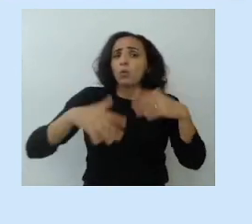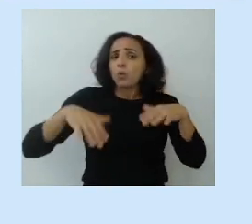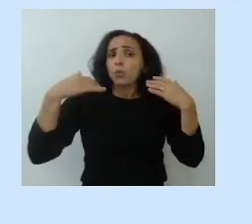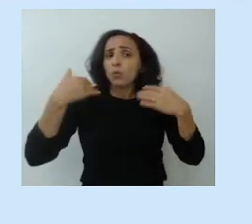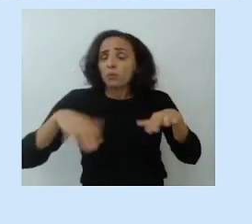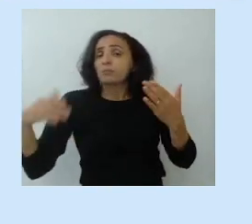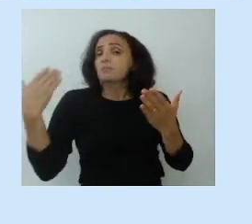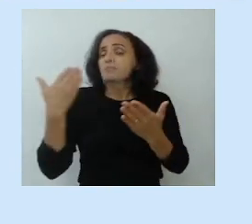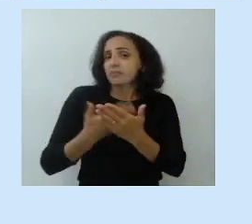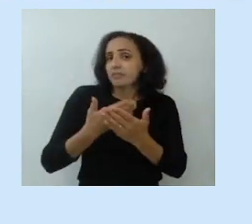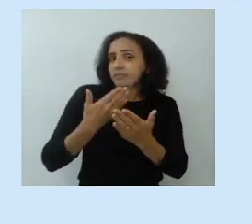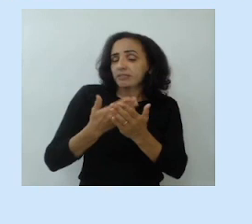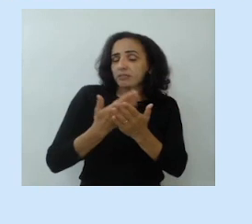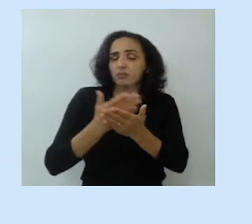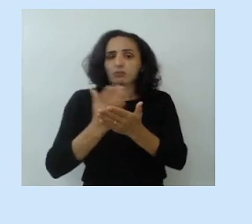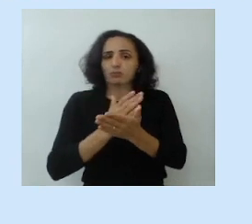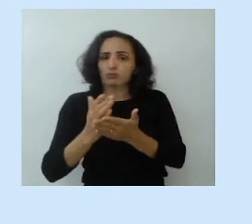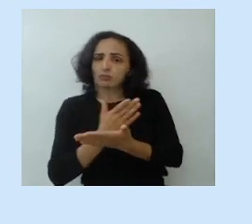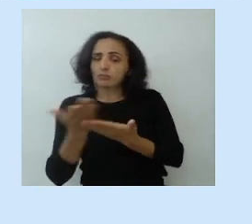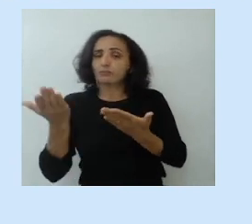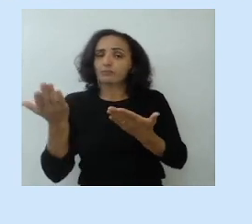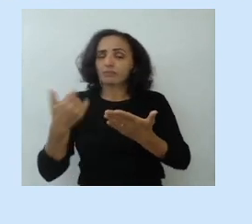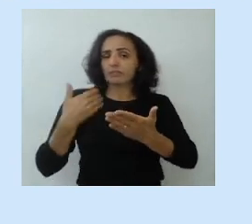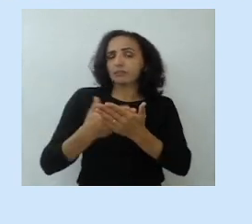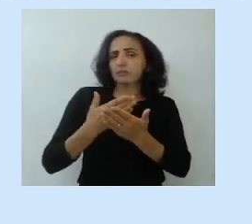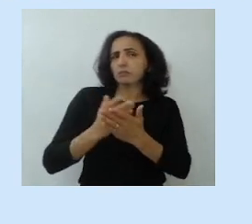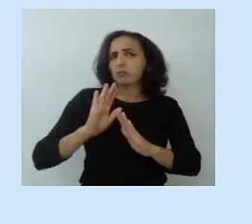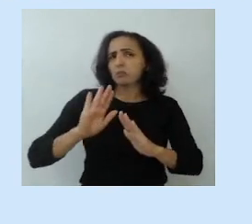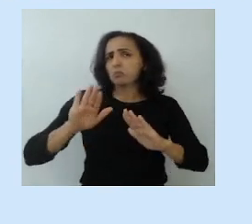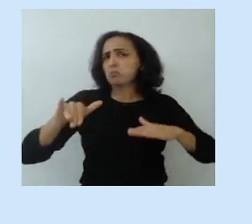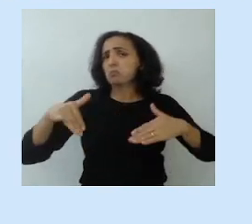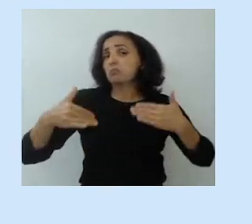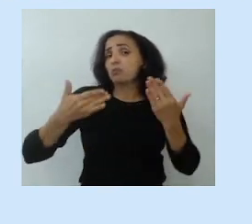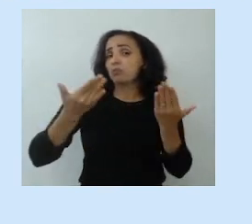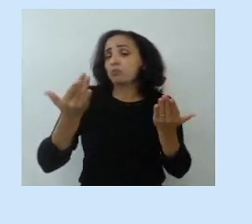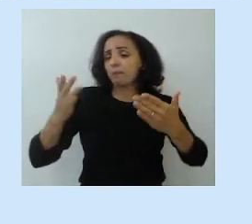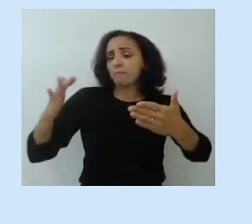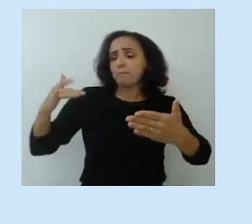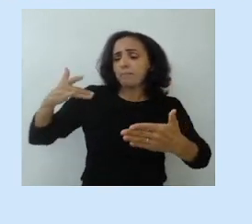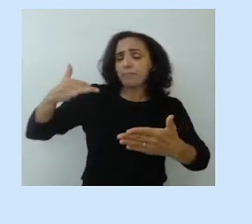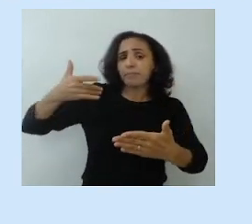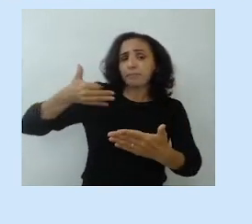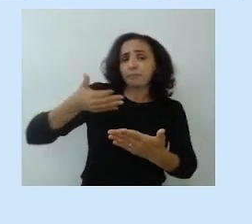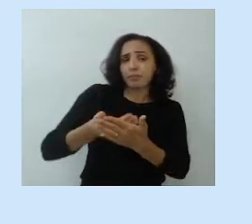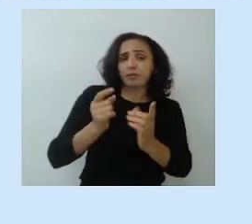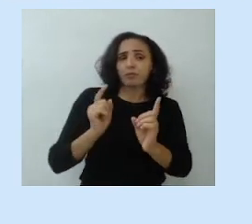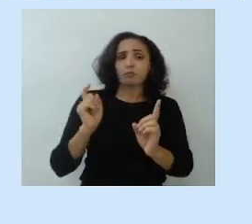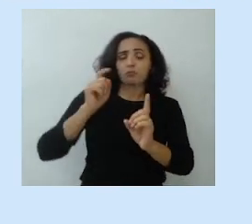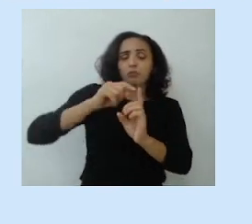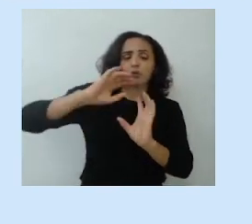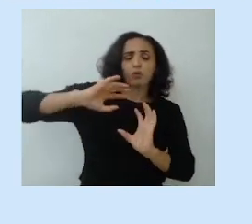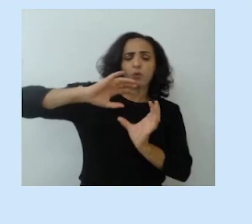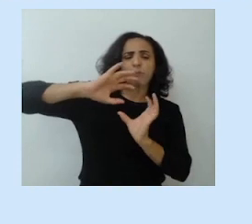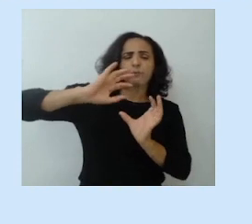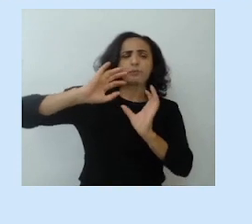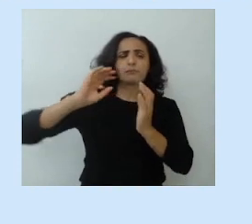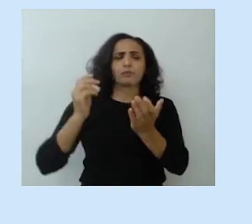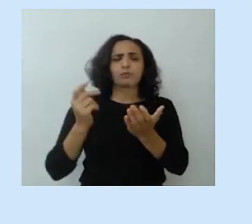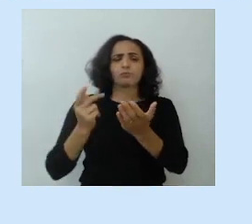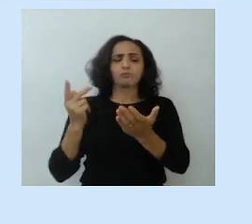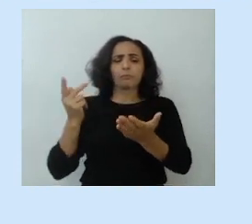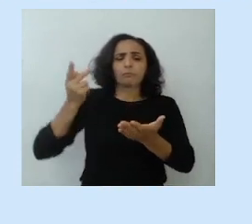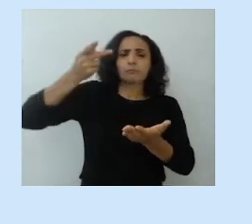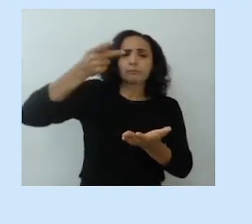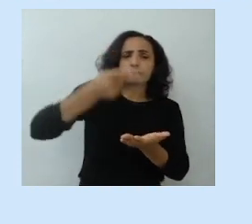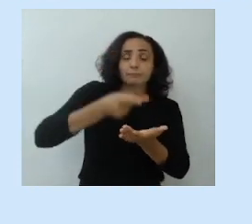a partir das funções quadráticas, né? Qual é a trajetória ideal para que a bola, por exemplo, tenha um alcance máximo?